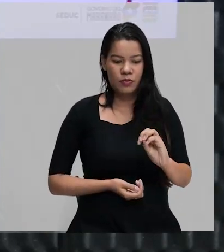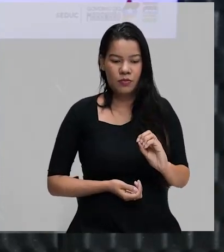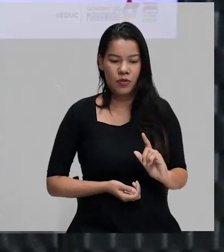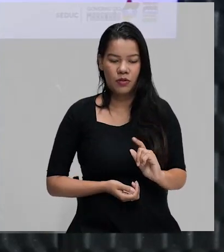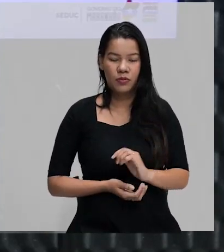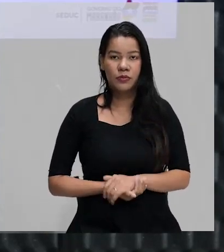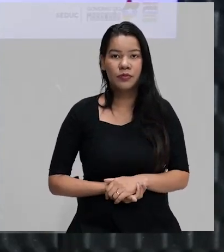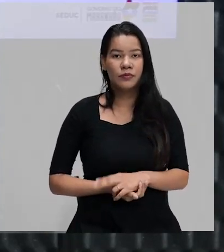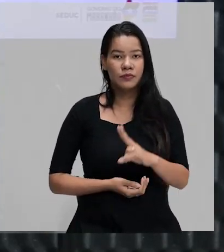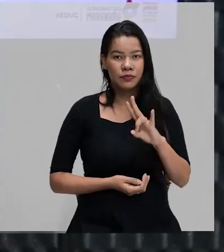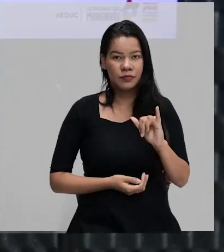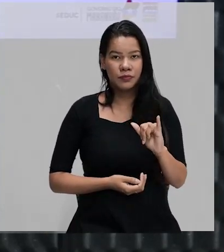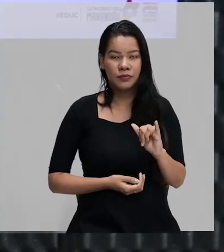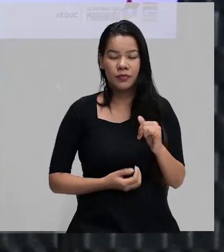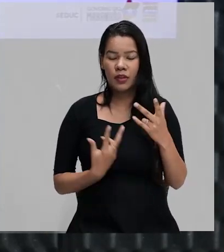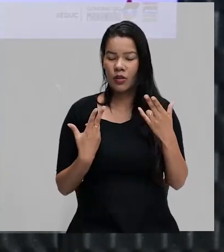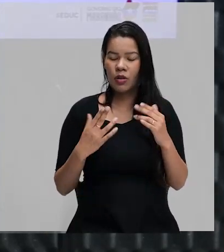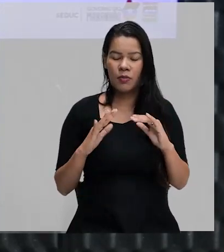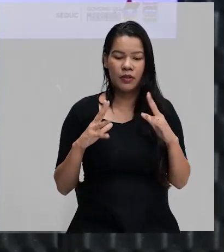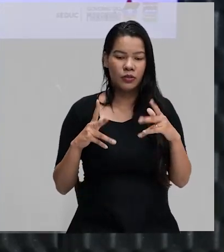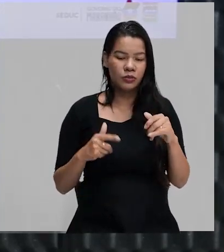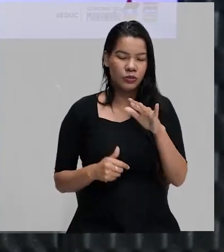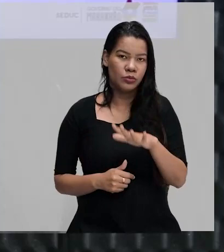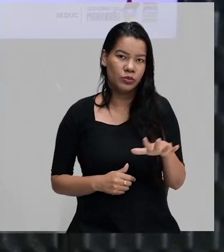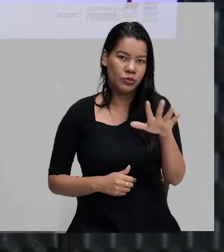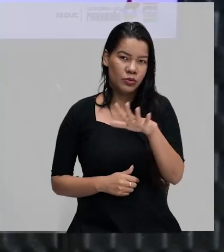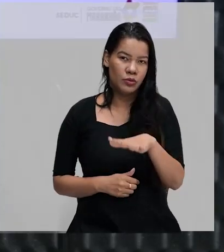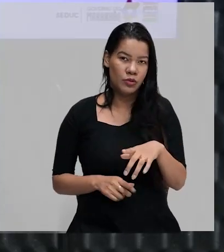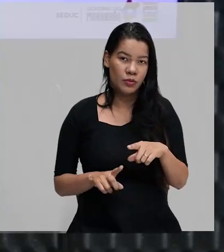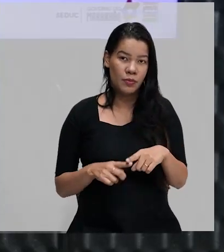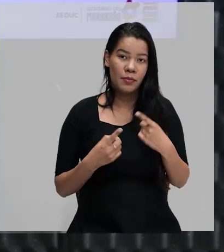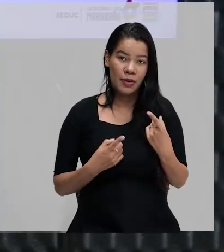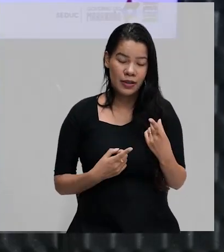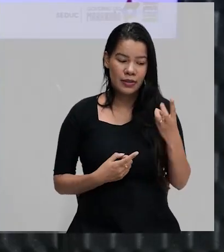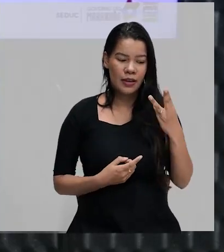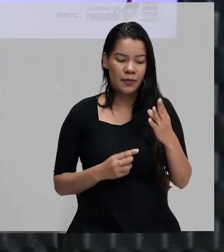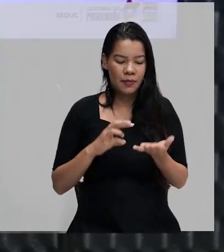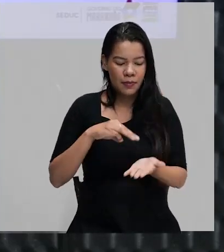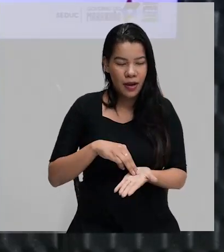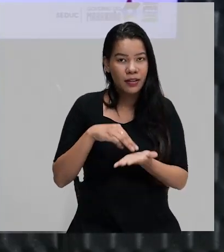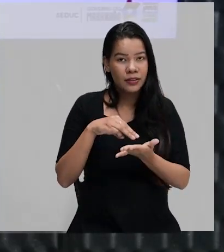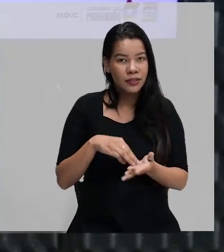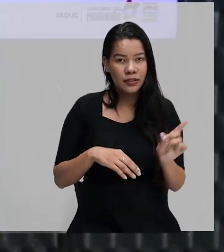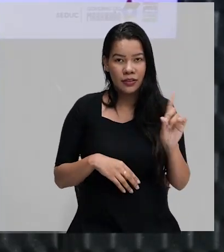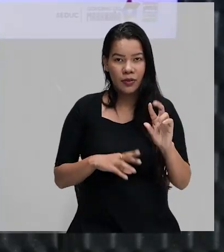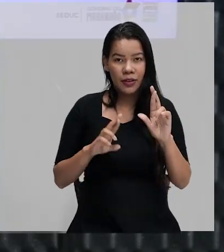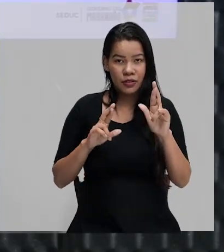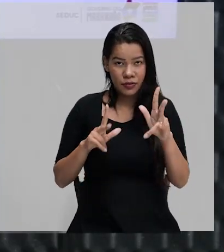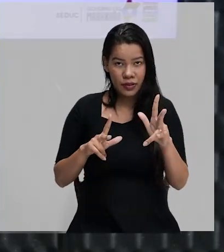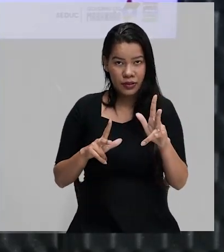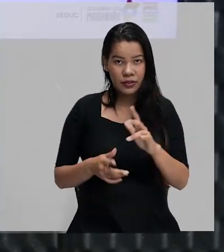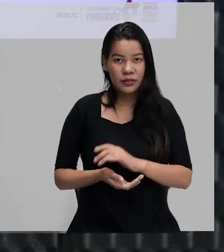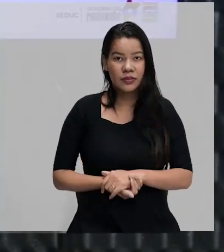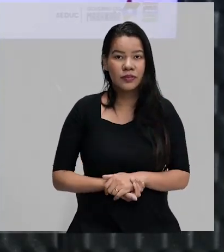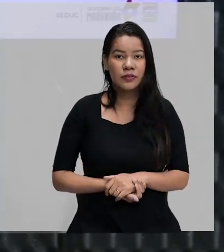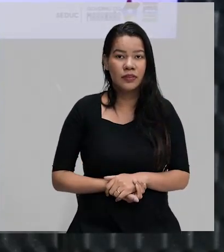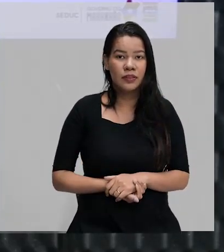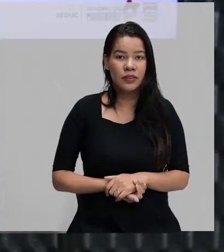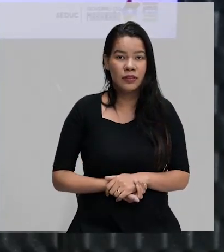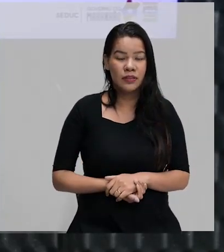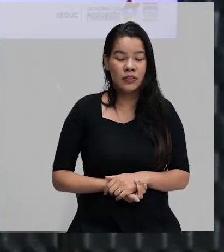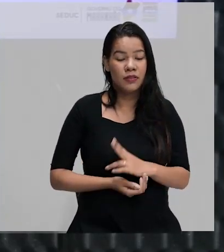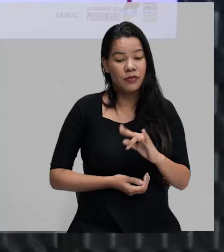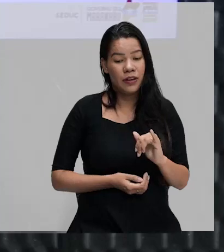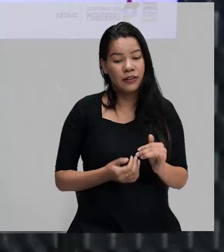mol, ele vai ser igual para todos. Agora, a massa molar, não. Tudo bem? A massa molar